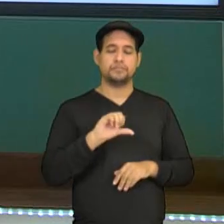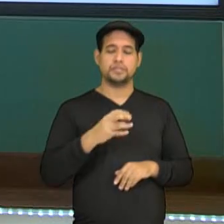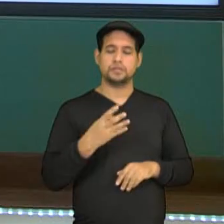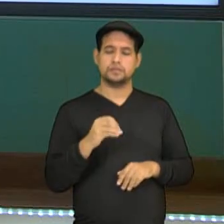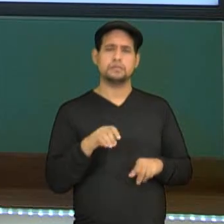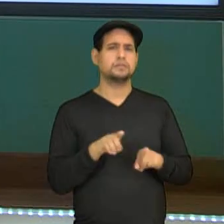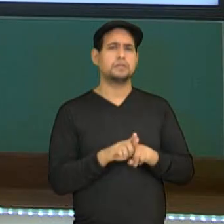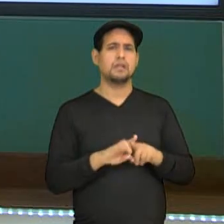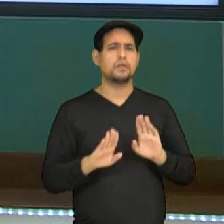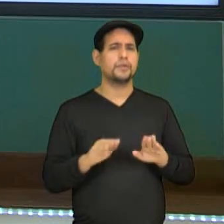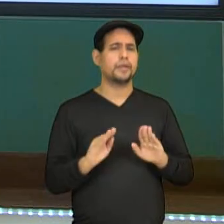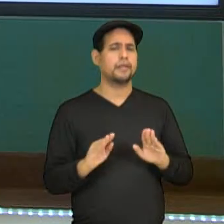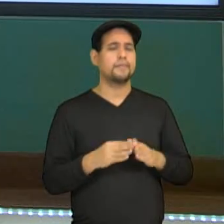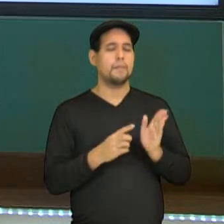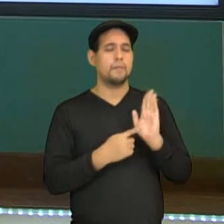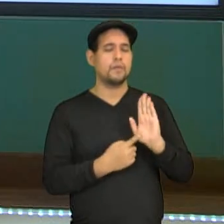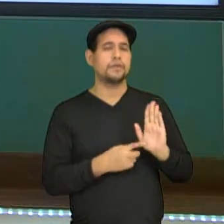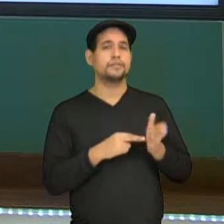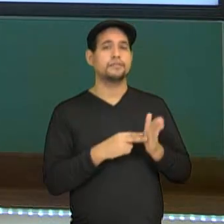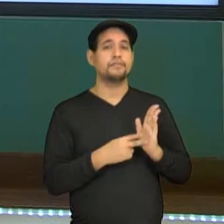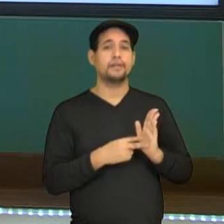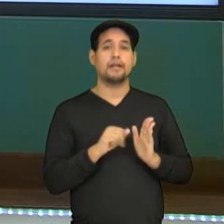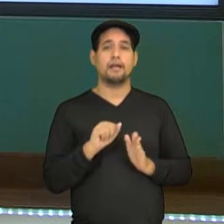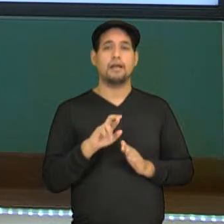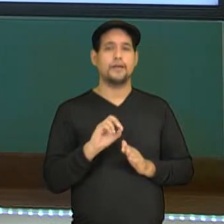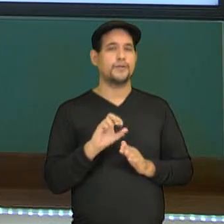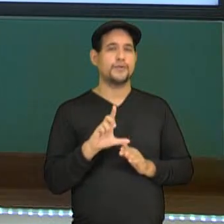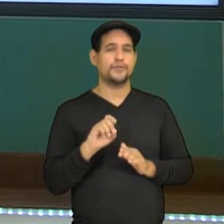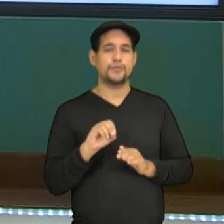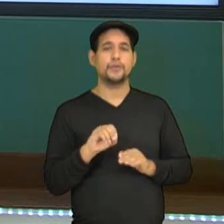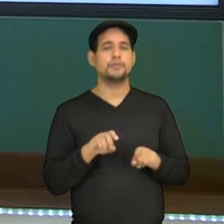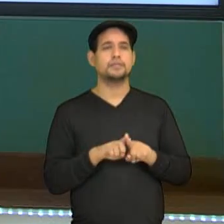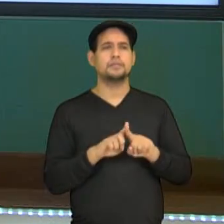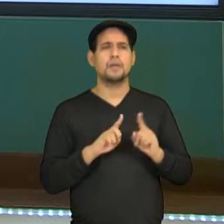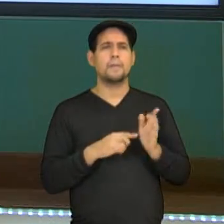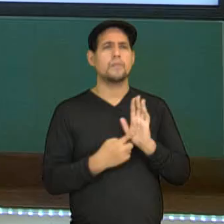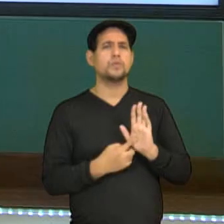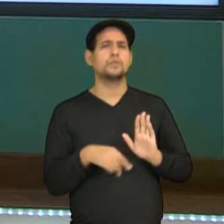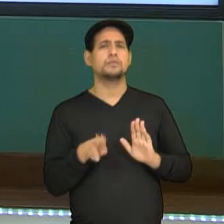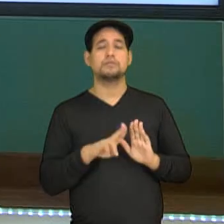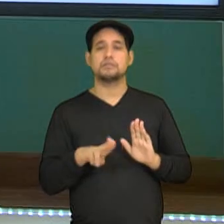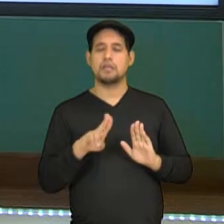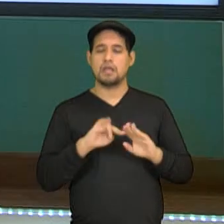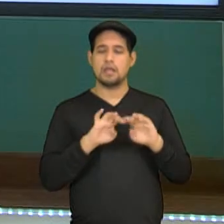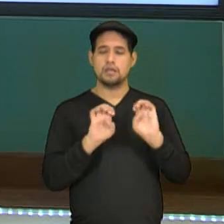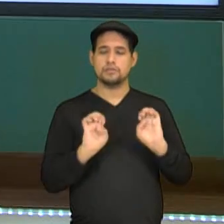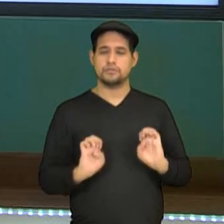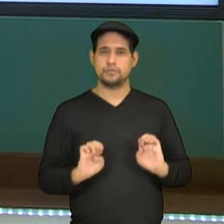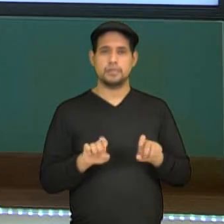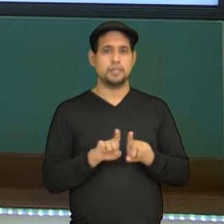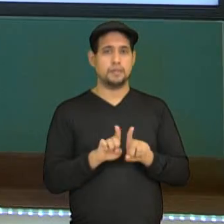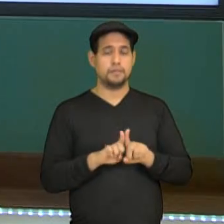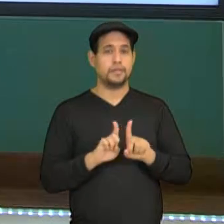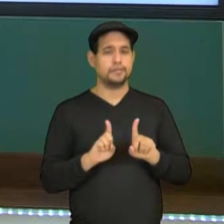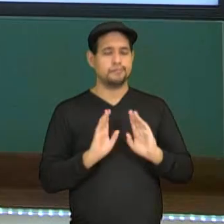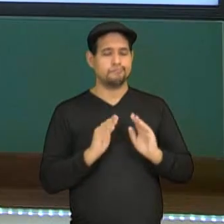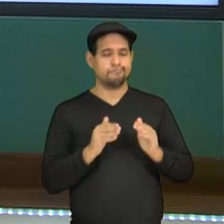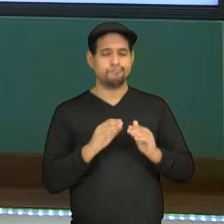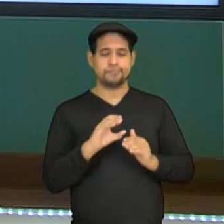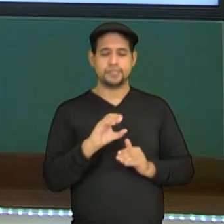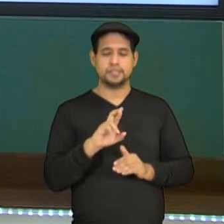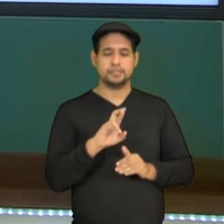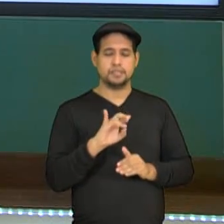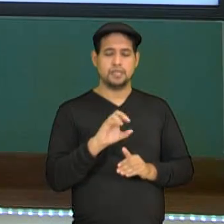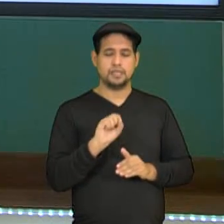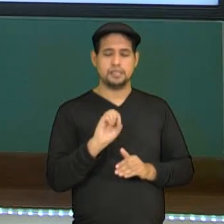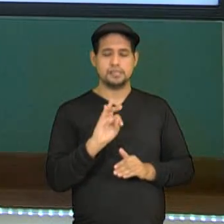1940 e um dos que mais se destaca é Haroldo de Azevedo, onde pega-se aquela estrutura central de escudos cristalinos,